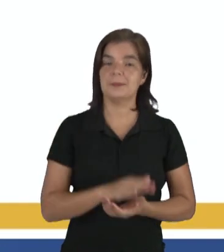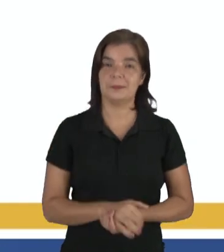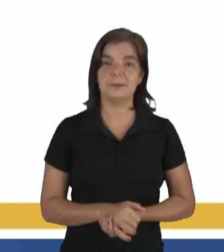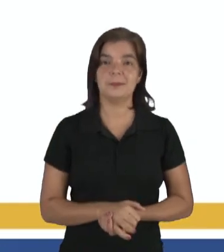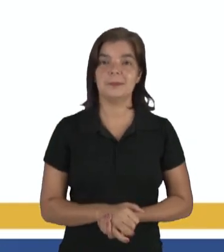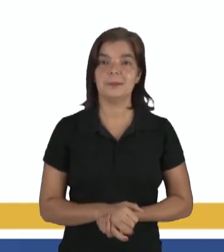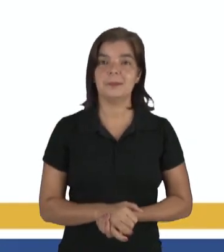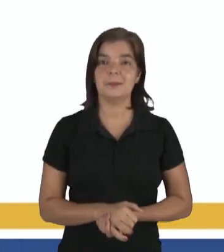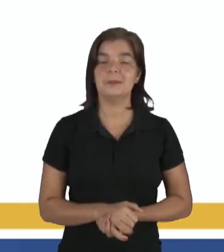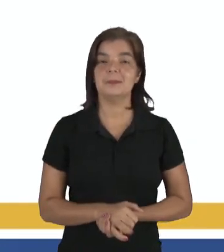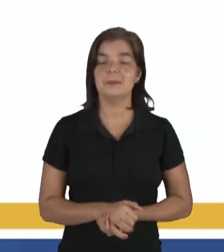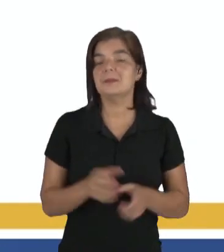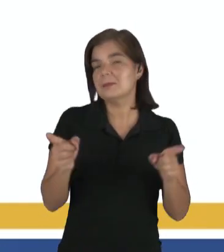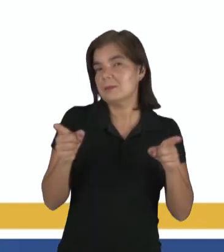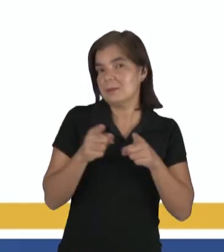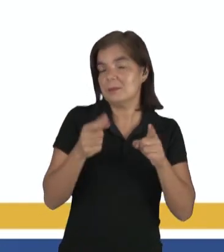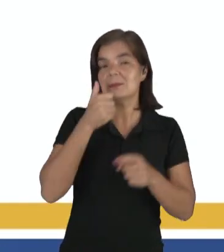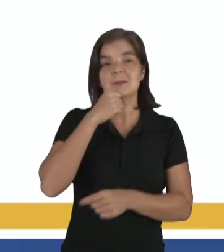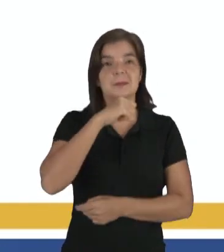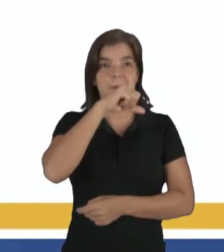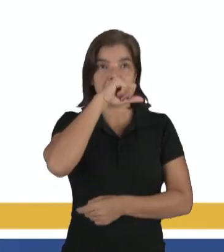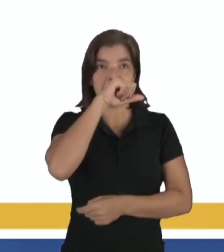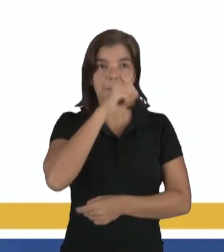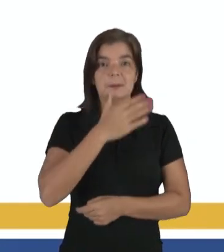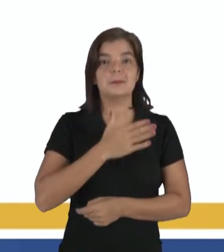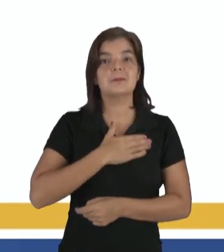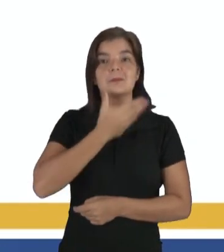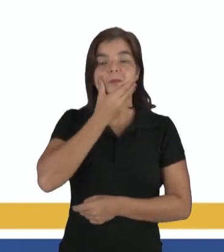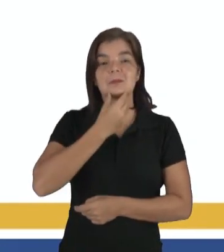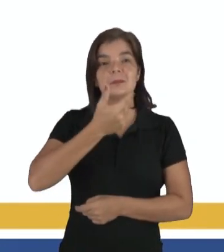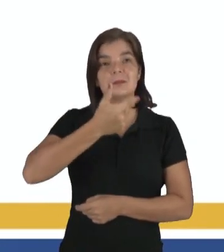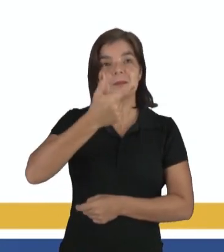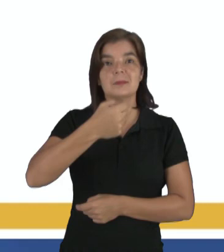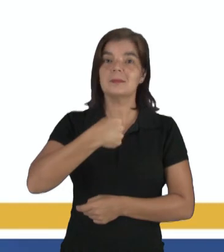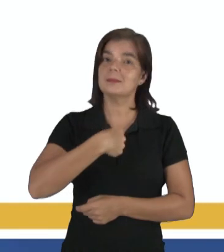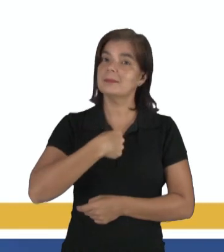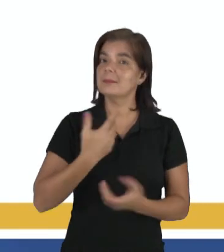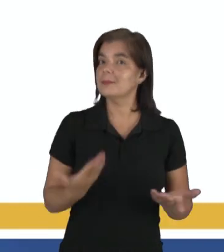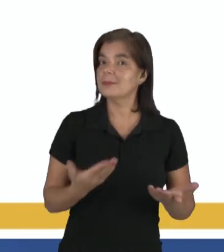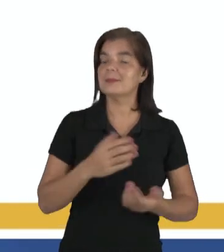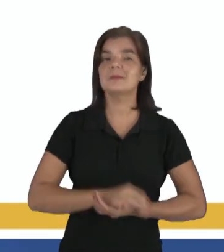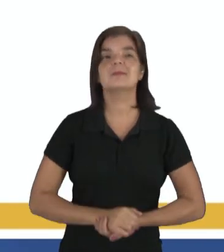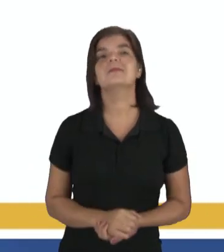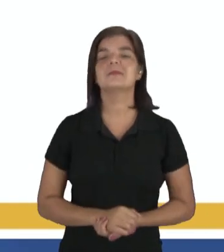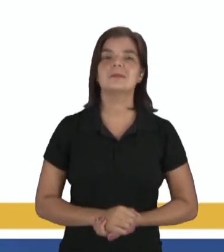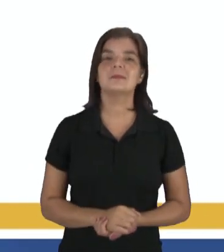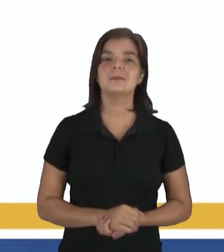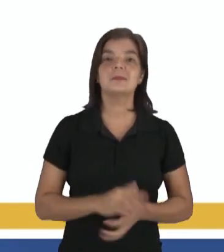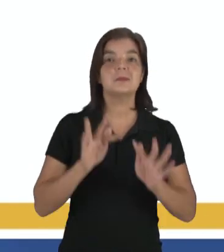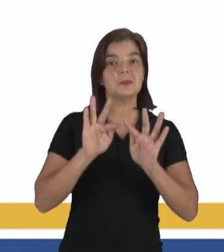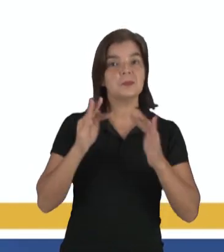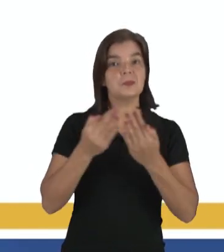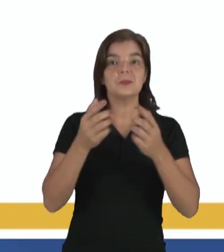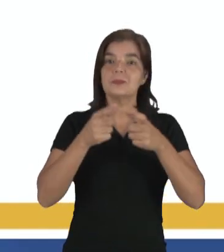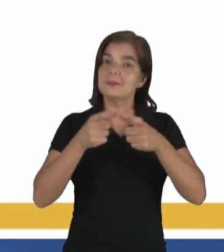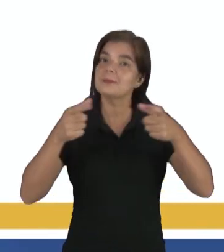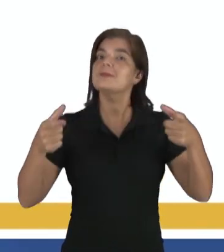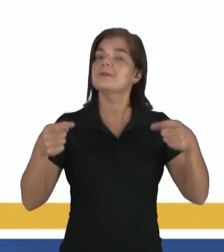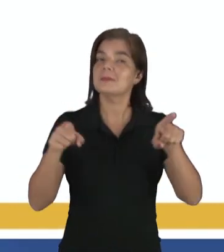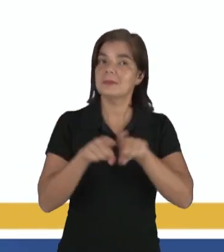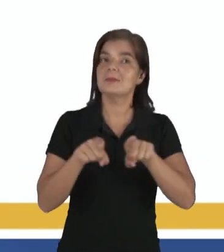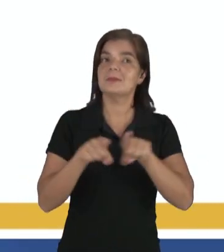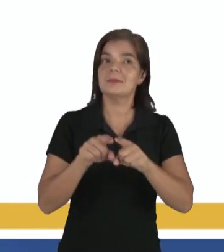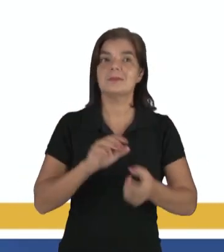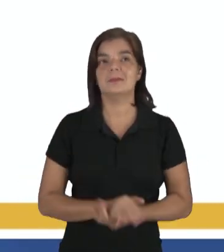l a minha família pequena minha mãe o padrasto e eu o caso de uma família é grande a gente